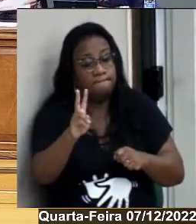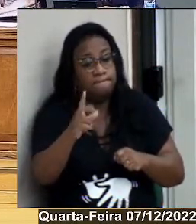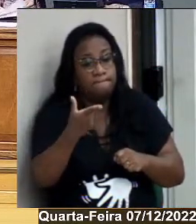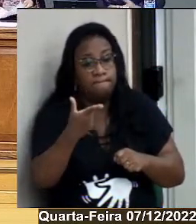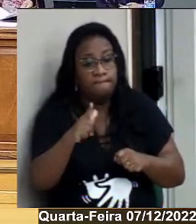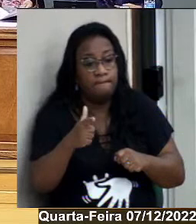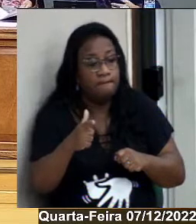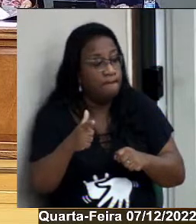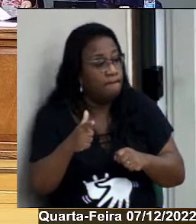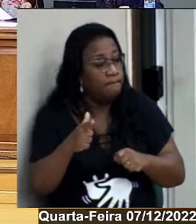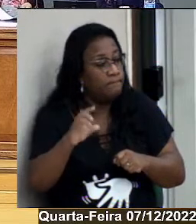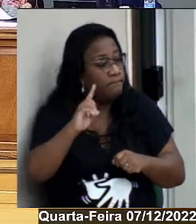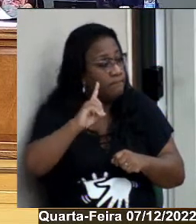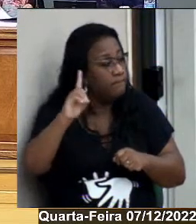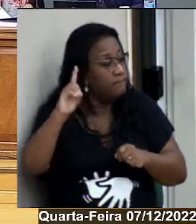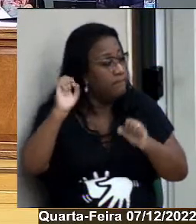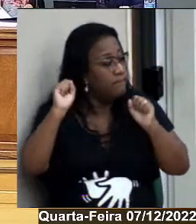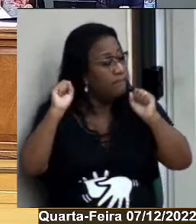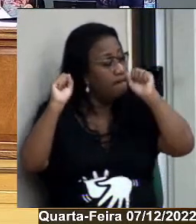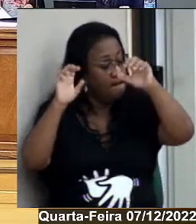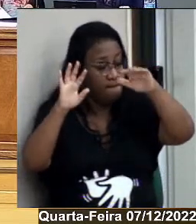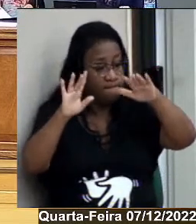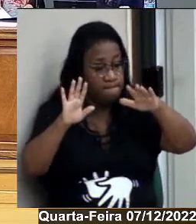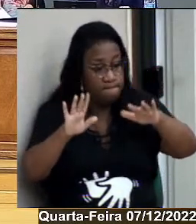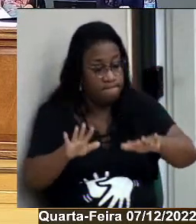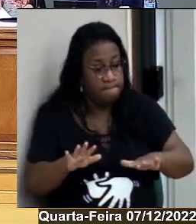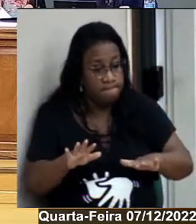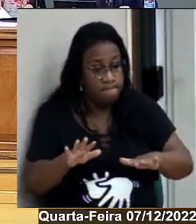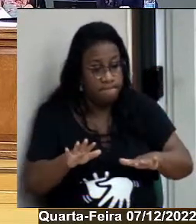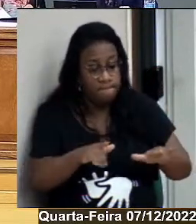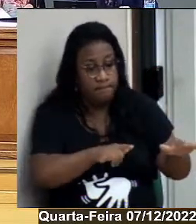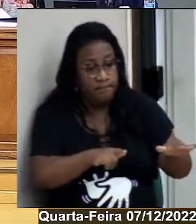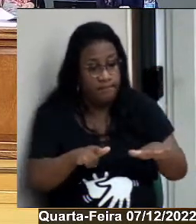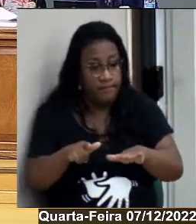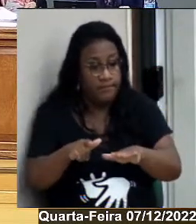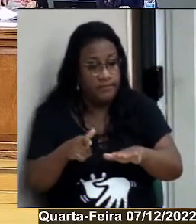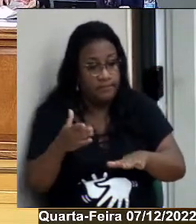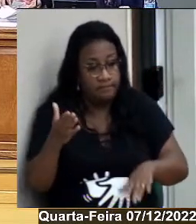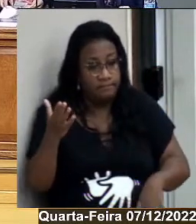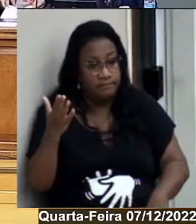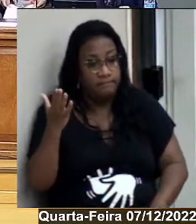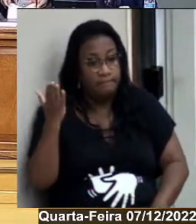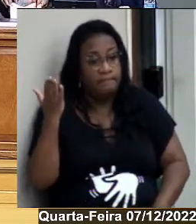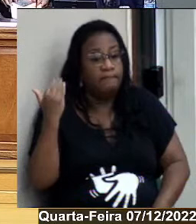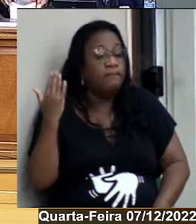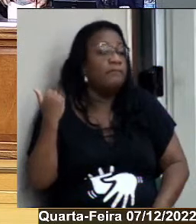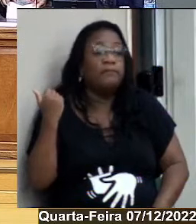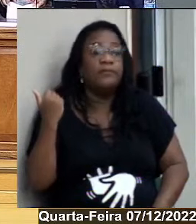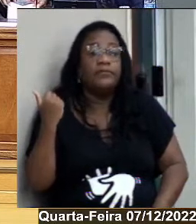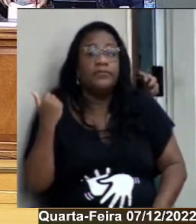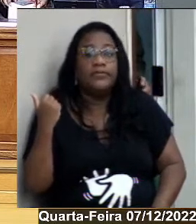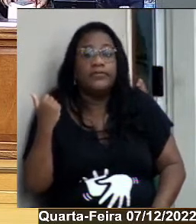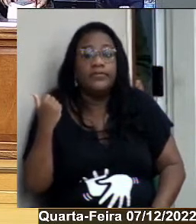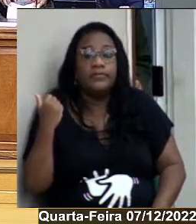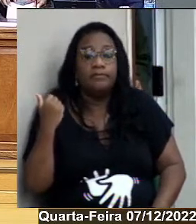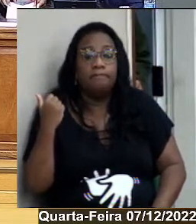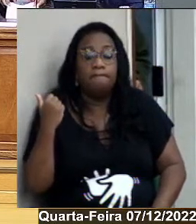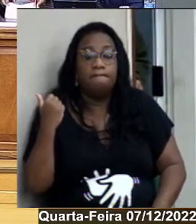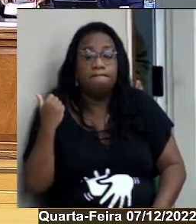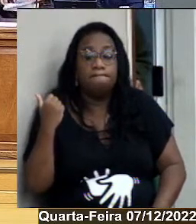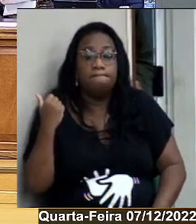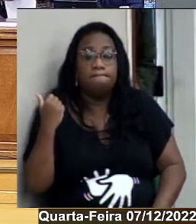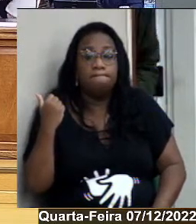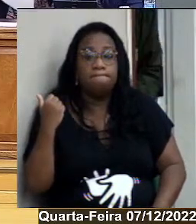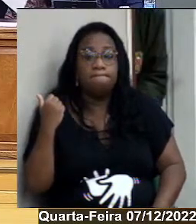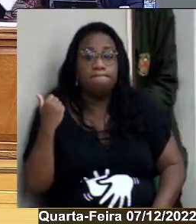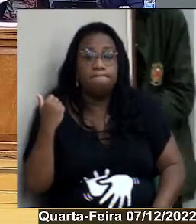Presidente, mais uma vez, bom dia a todos. Deus abençoe. Eu ia dar continuidade de semana passada, presidente? Sim. Então, seria aqui o primeiro